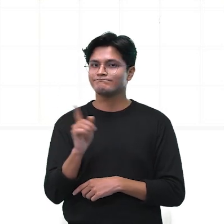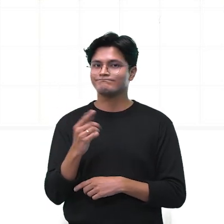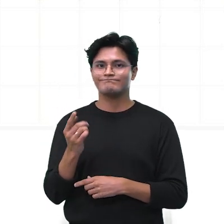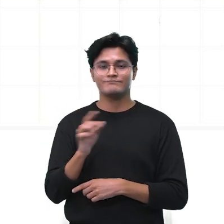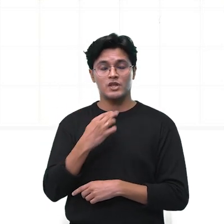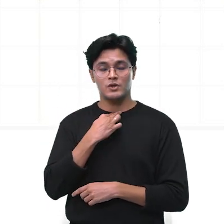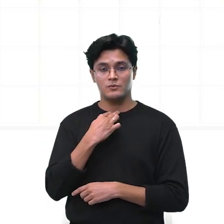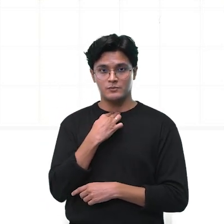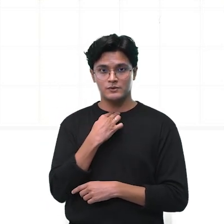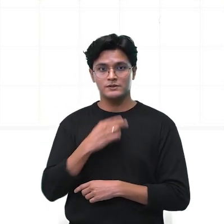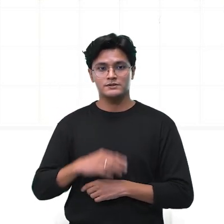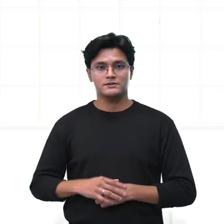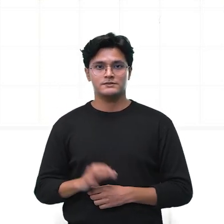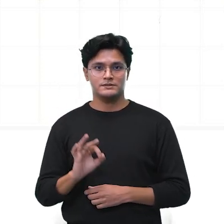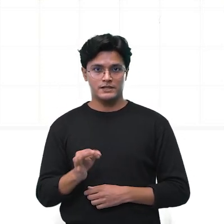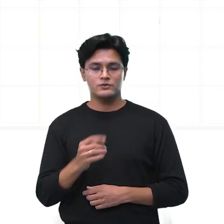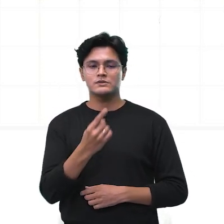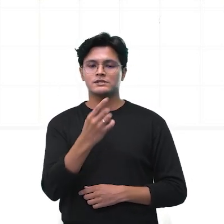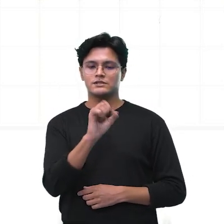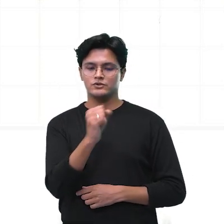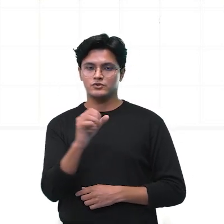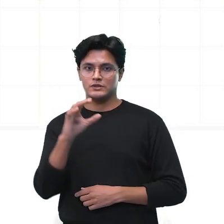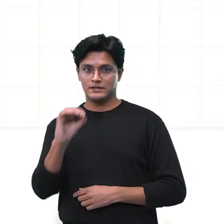os ângulos, né, de um triângulo,